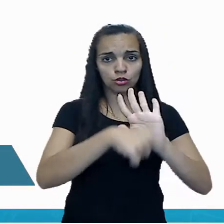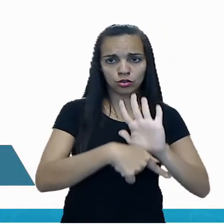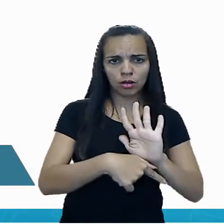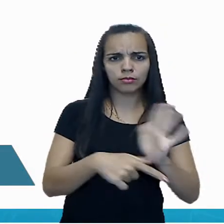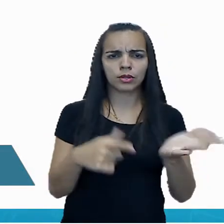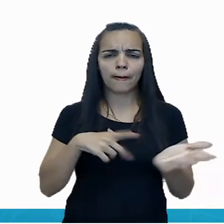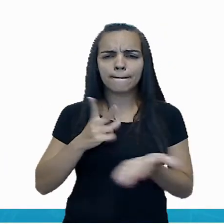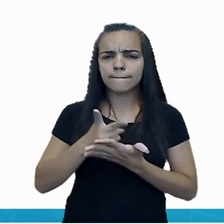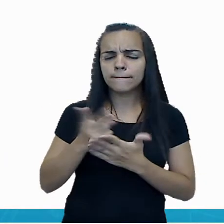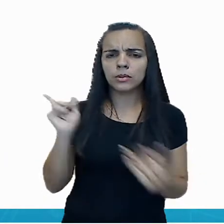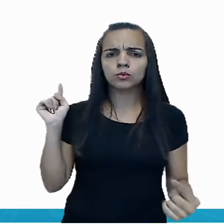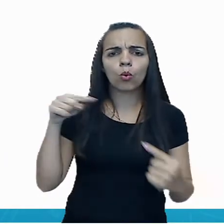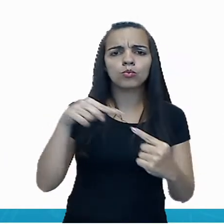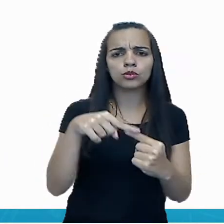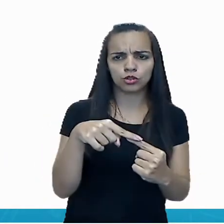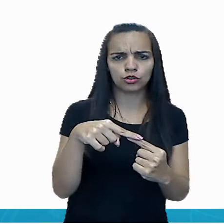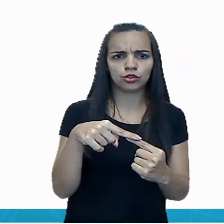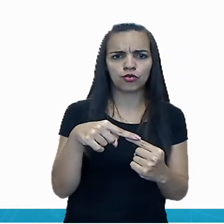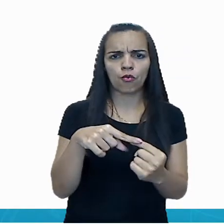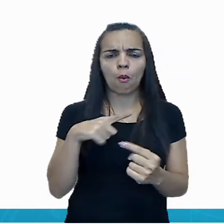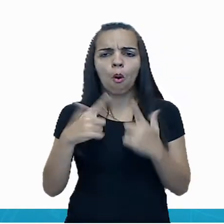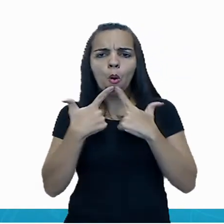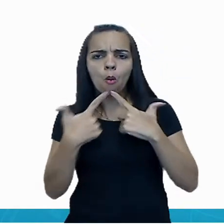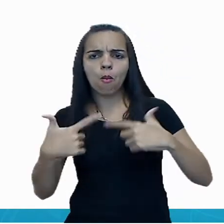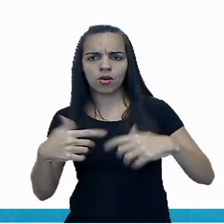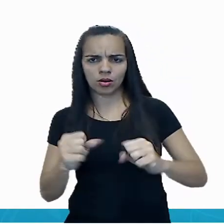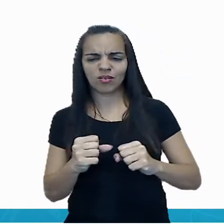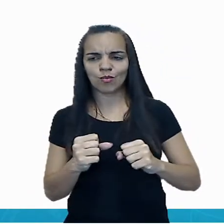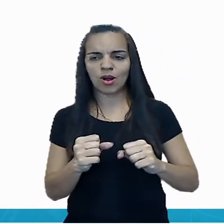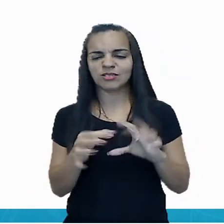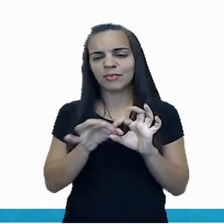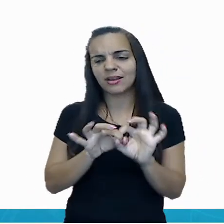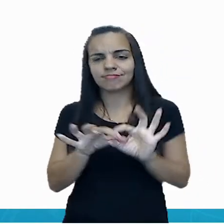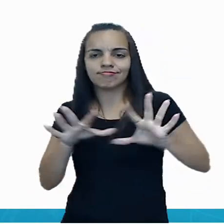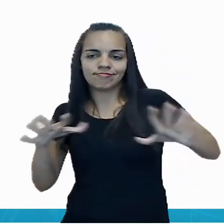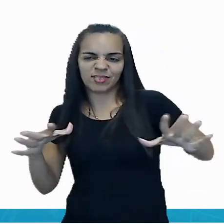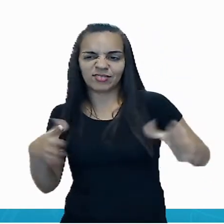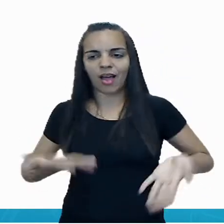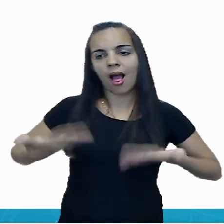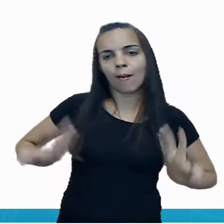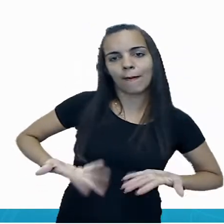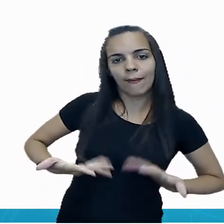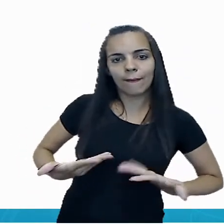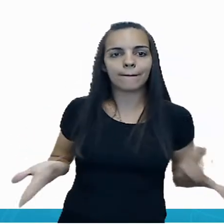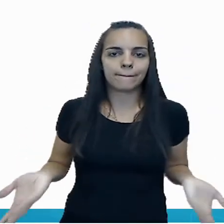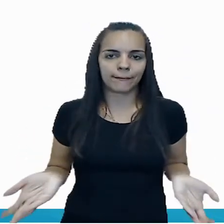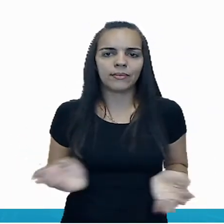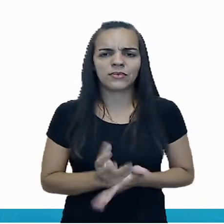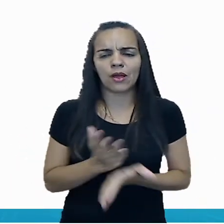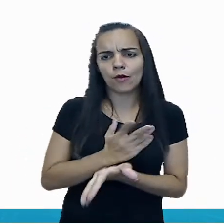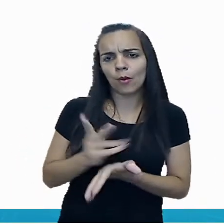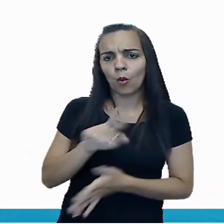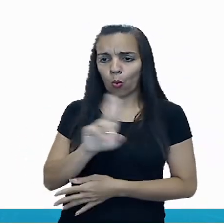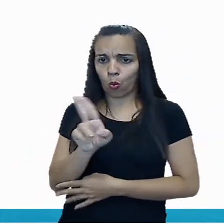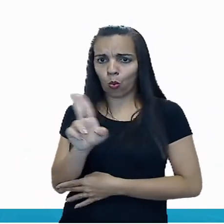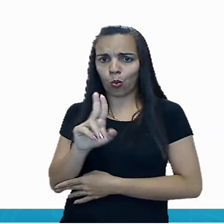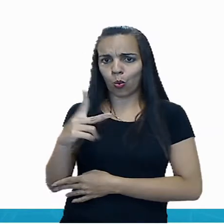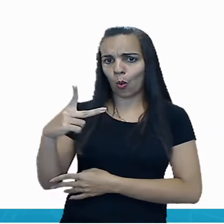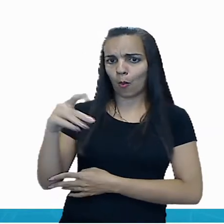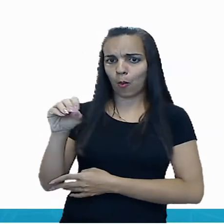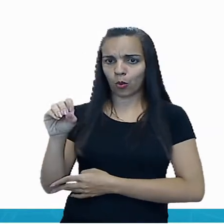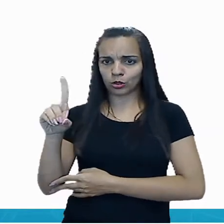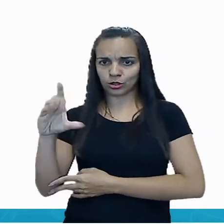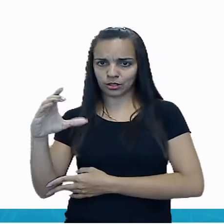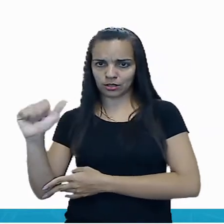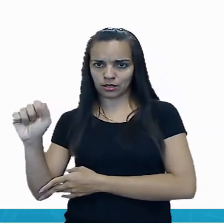mesmo objetivo, eles vão variar para uma linguagem mais descontraída, que são chamados podcasts. Ou seja, é